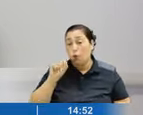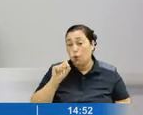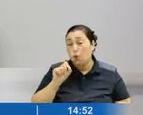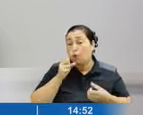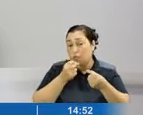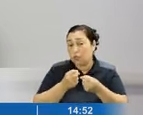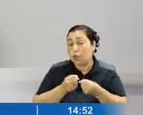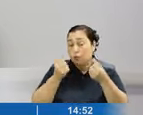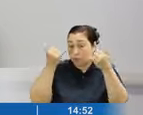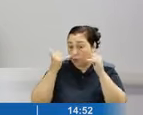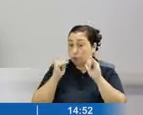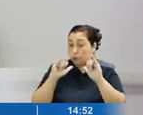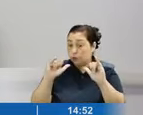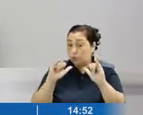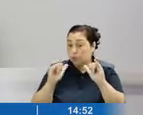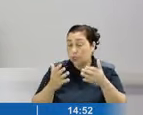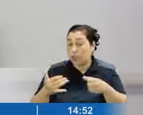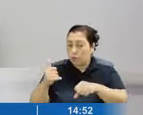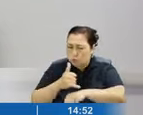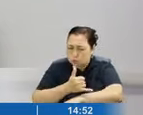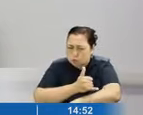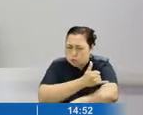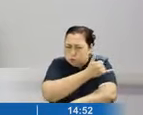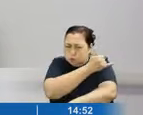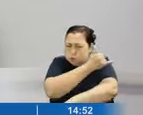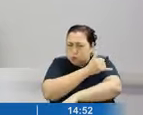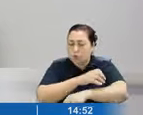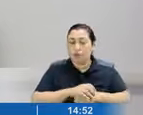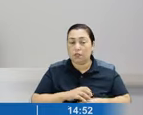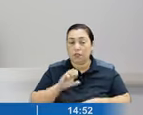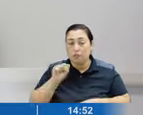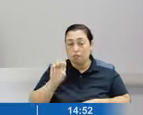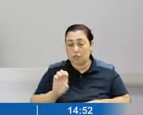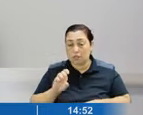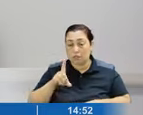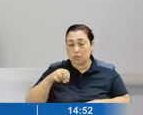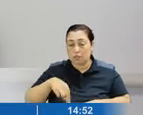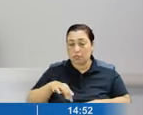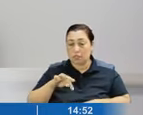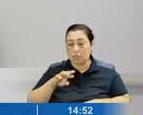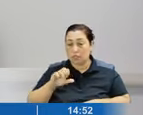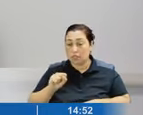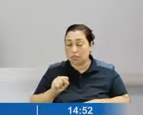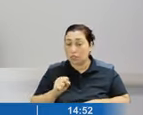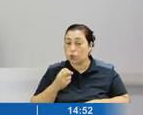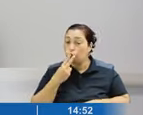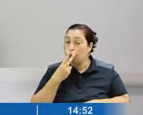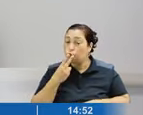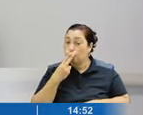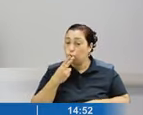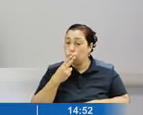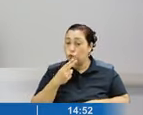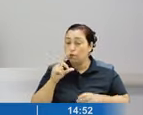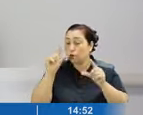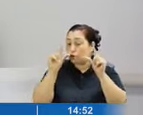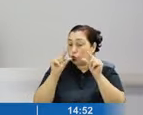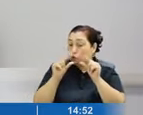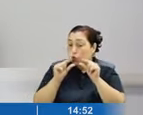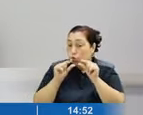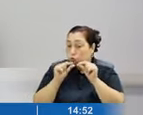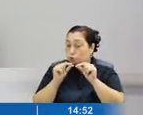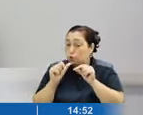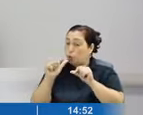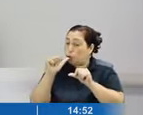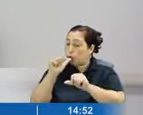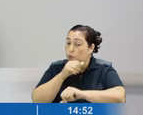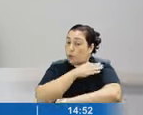Eu posso evitar a obesidade, o sedentarismo, o fumo, eu posso diminuir meu consumo de